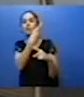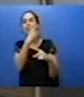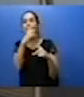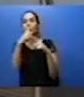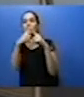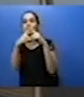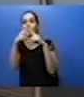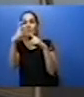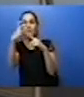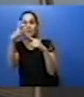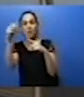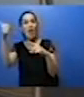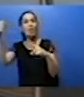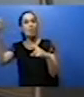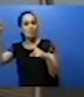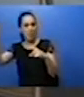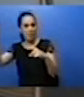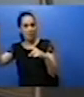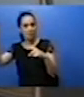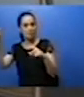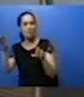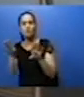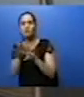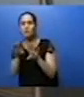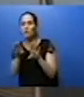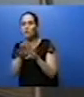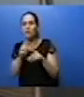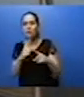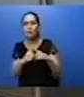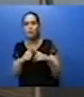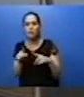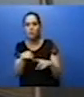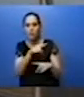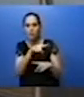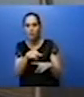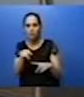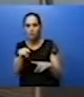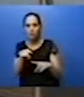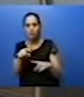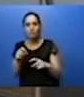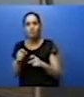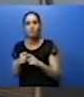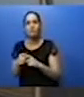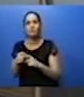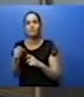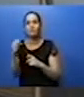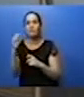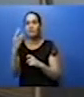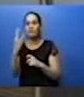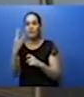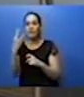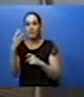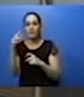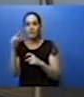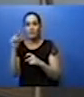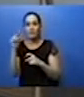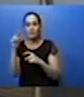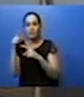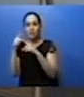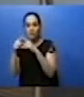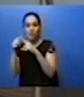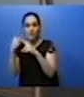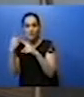10 multiplico de baixo três anos 1545 se dá para